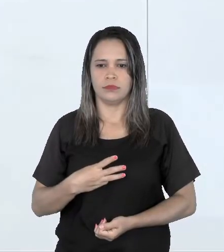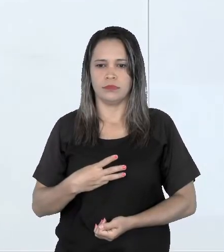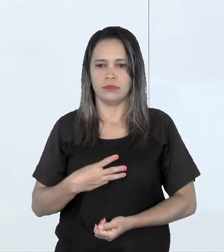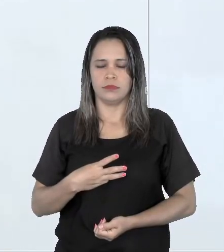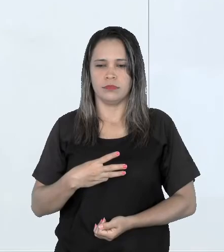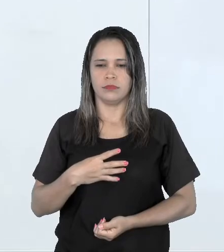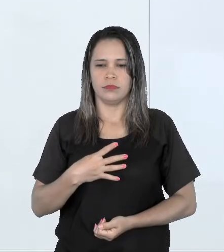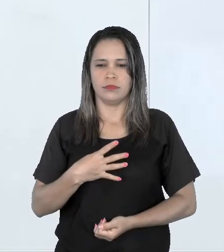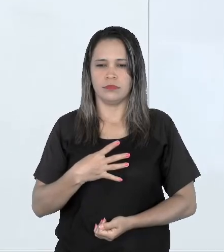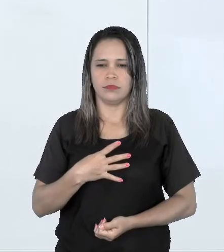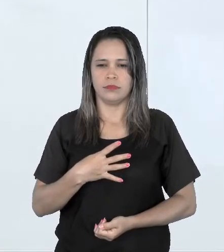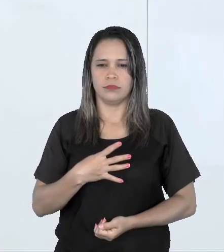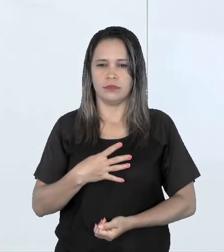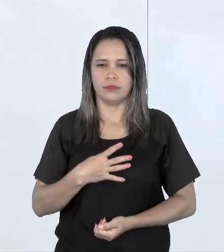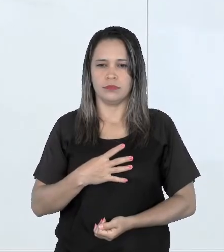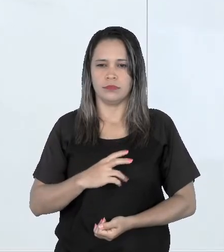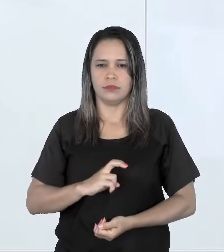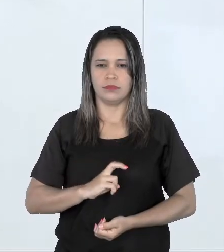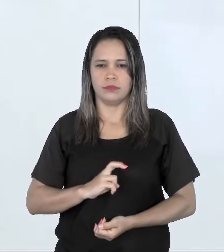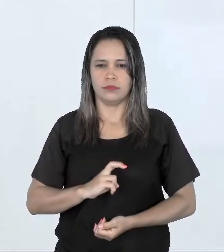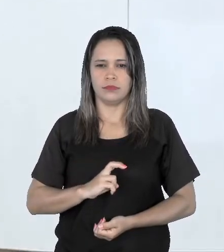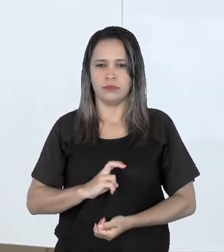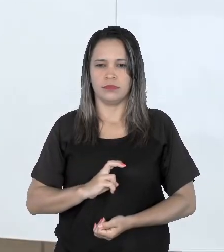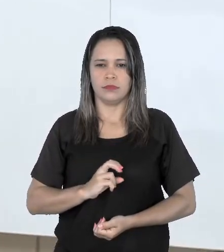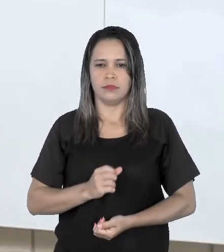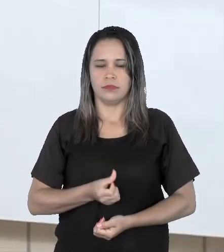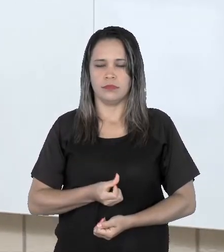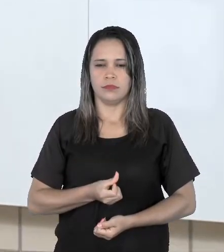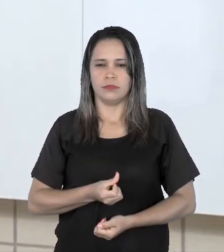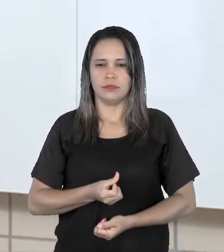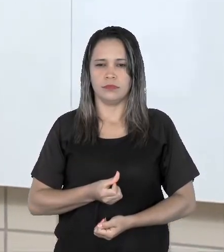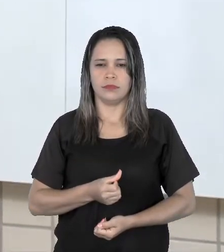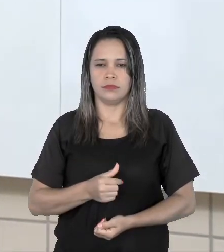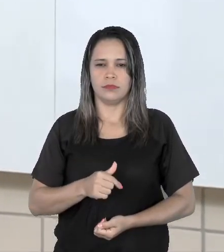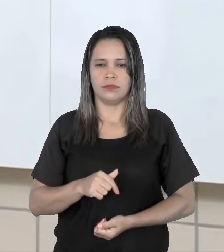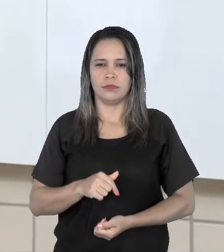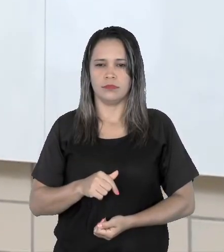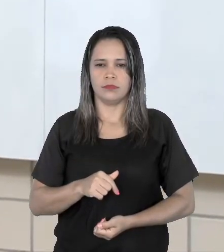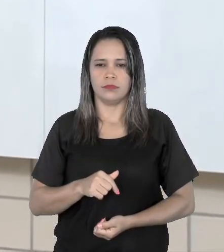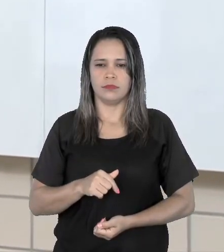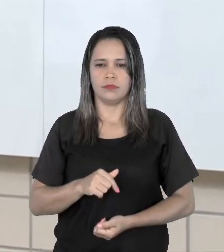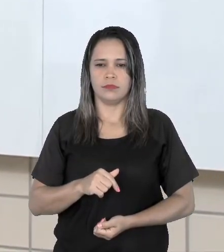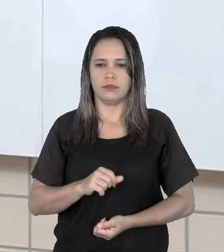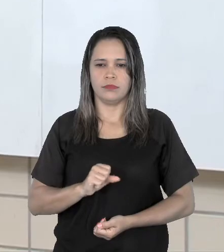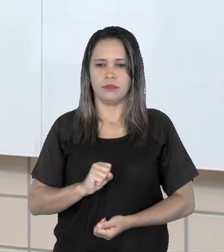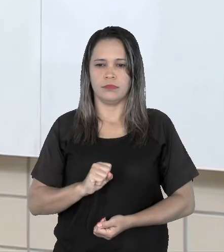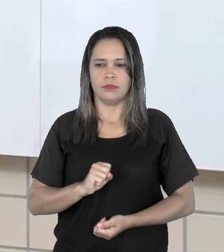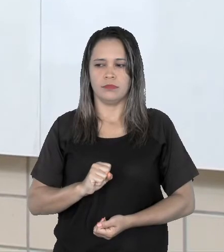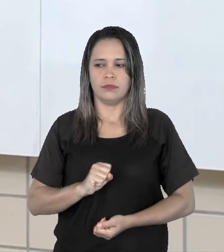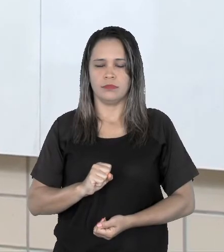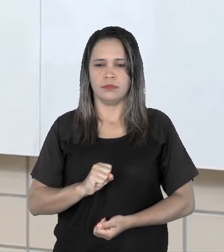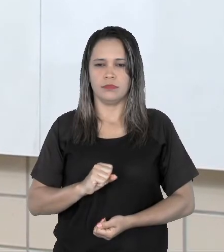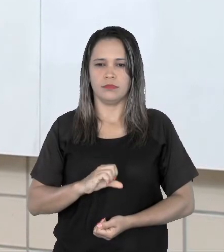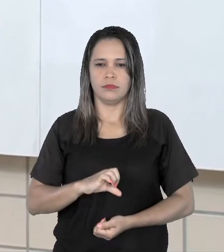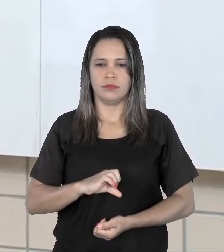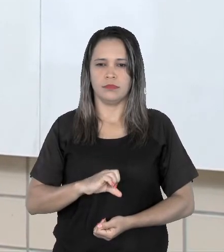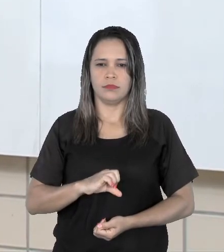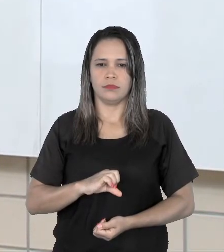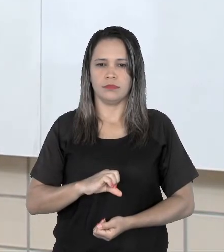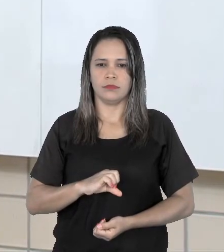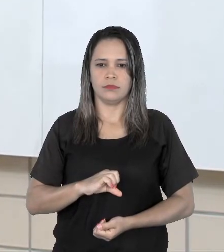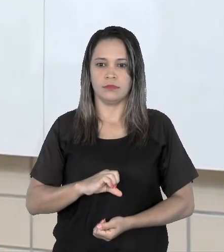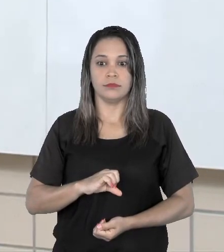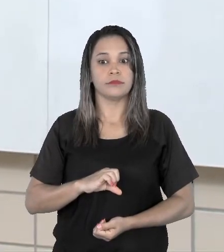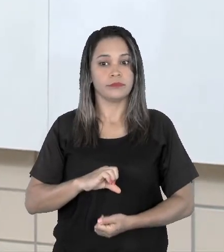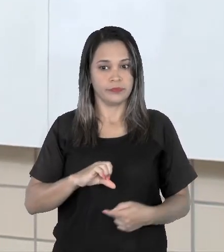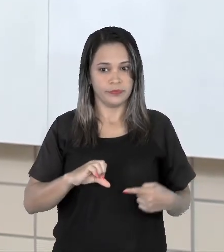três, quatro, cinco, seis, sete, oito,